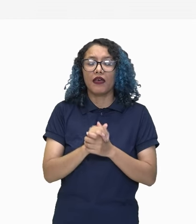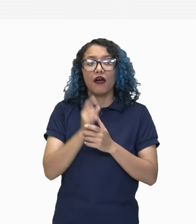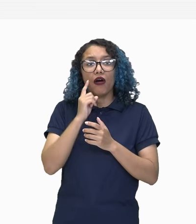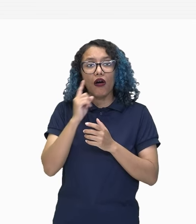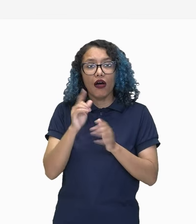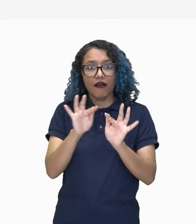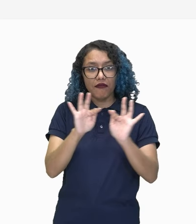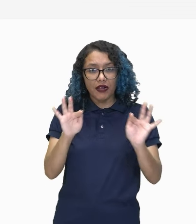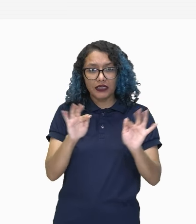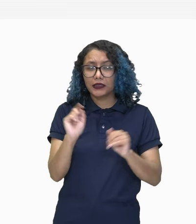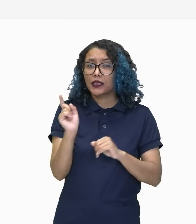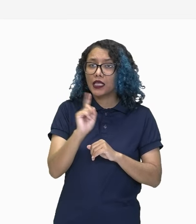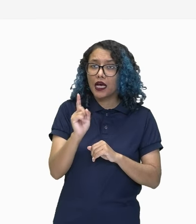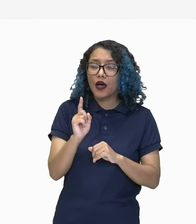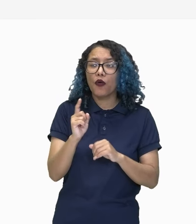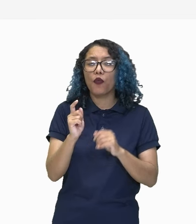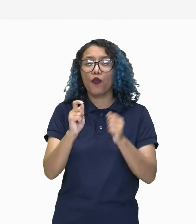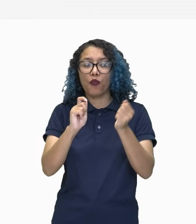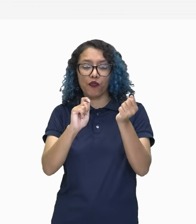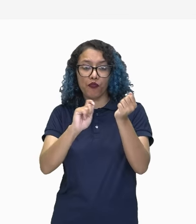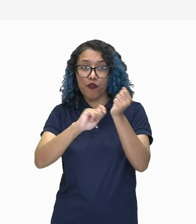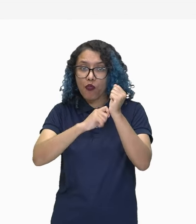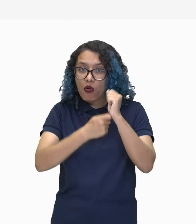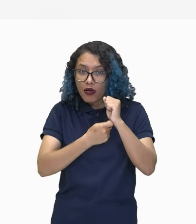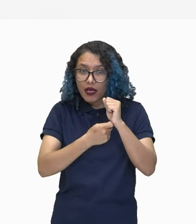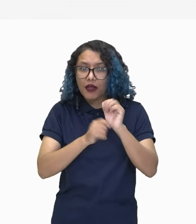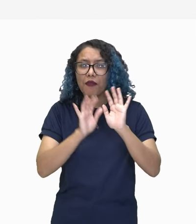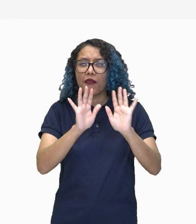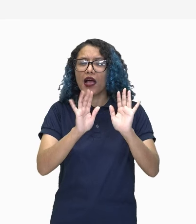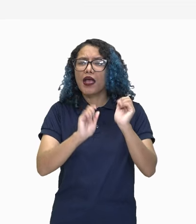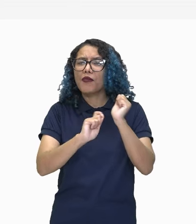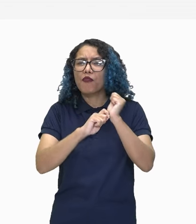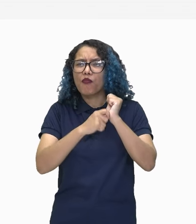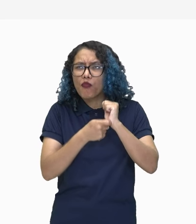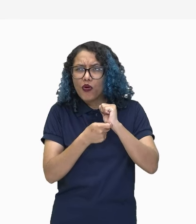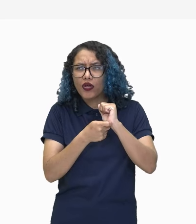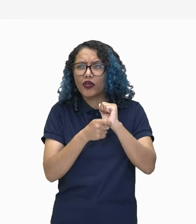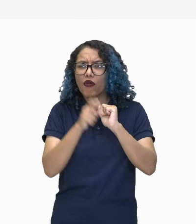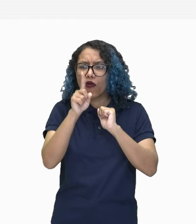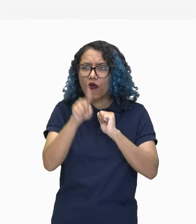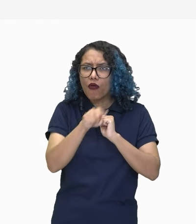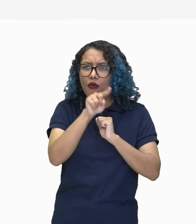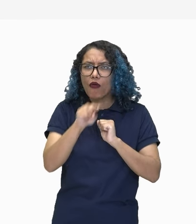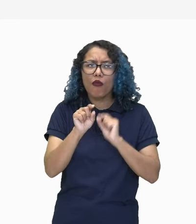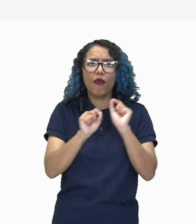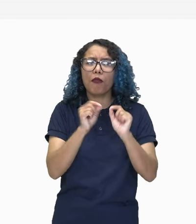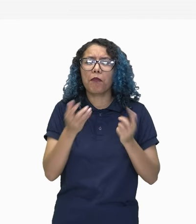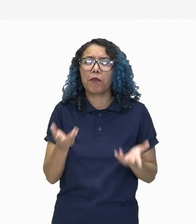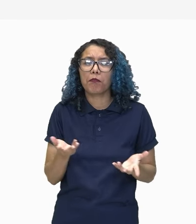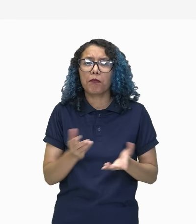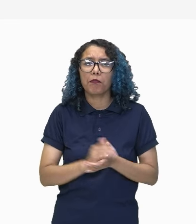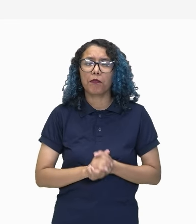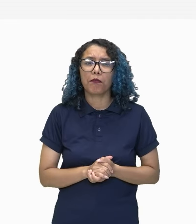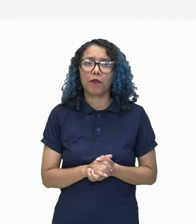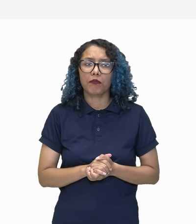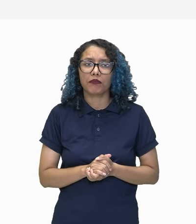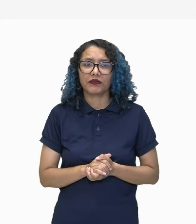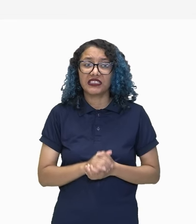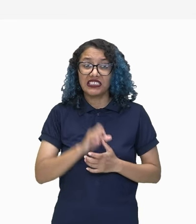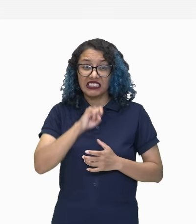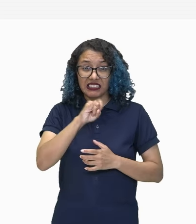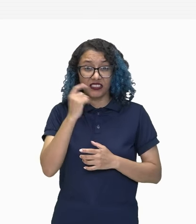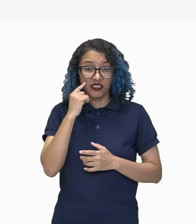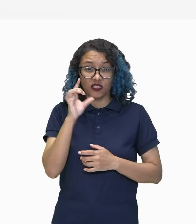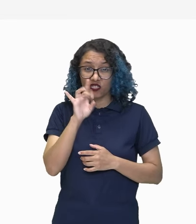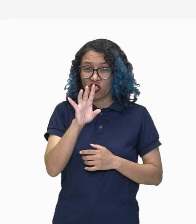E aí, próxima tela, bloquearam o quê? Se você tem só essa informação para